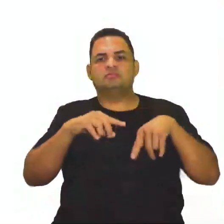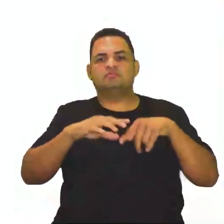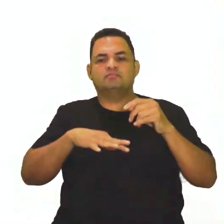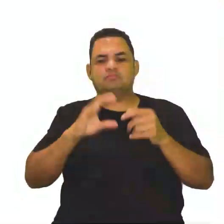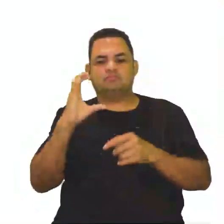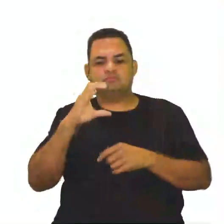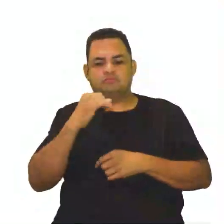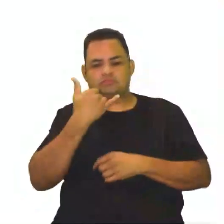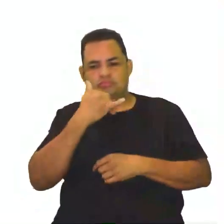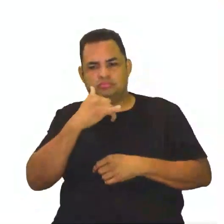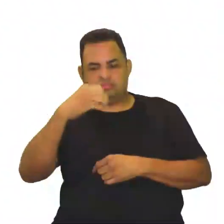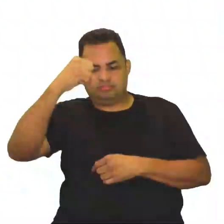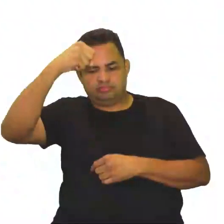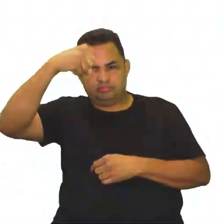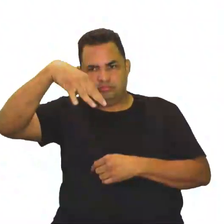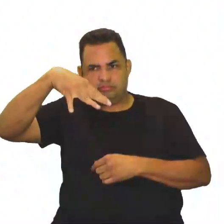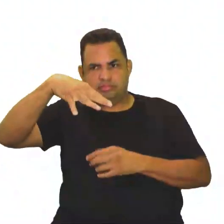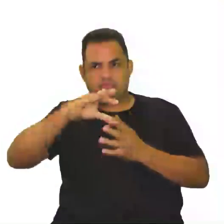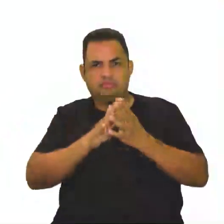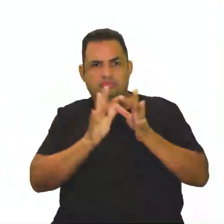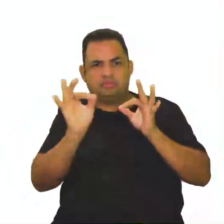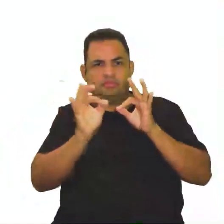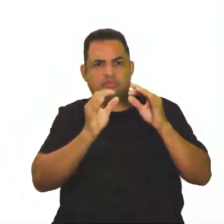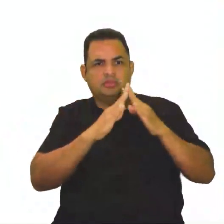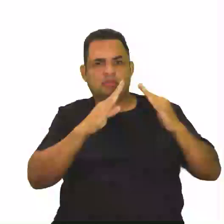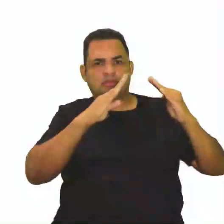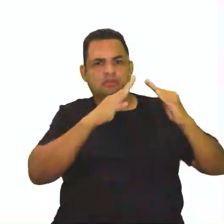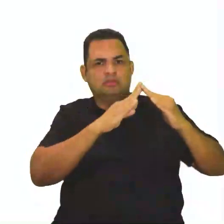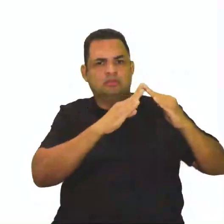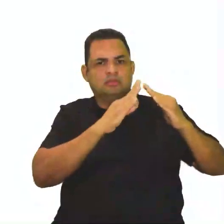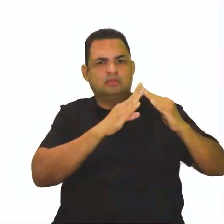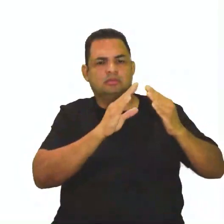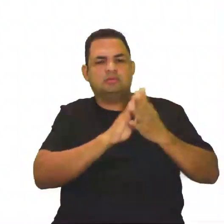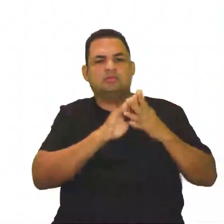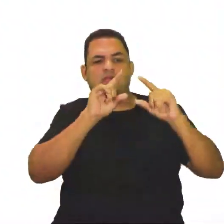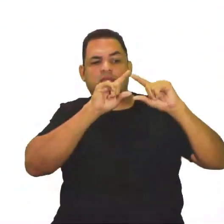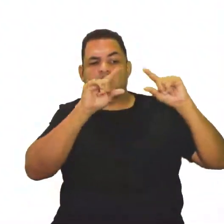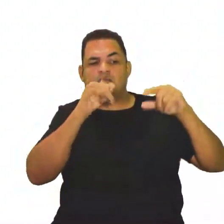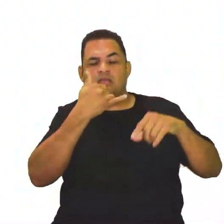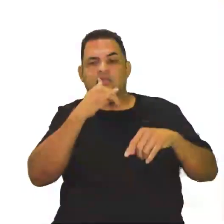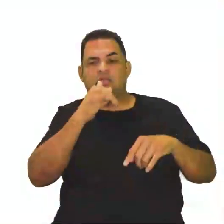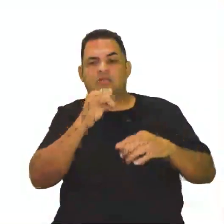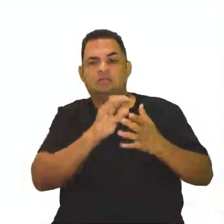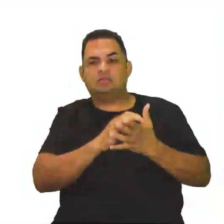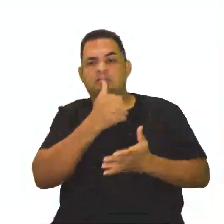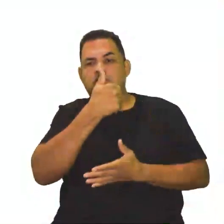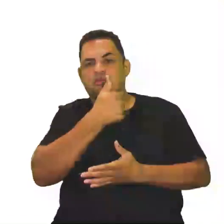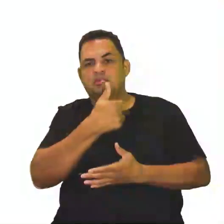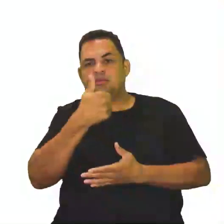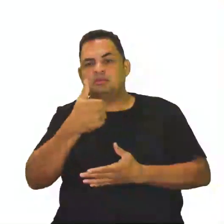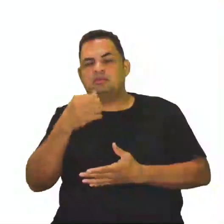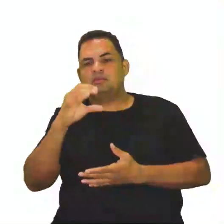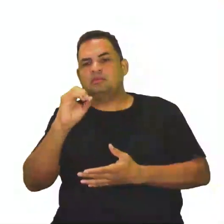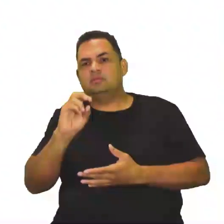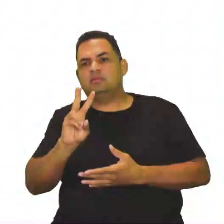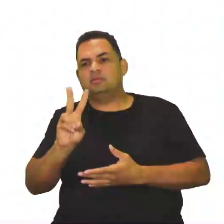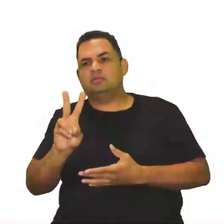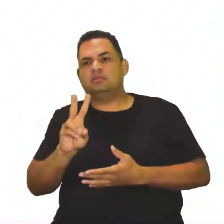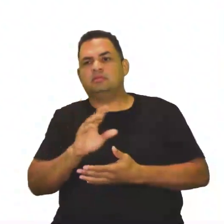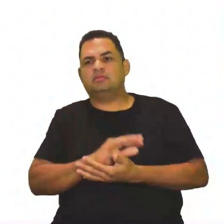chuveiro elétrico está instalado numa casa onde a rede elétrica é 110 volts,